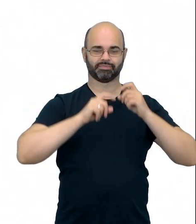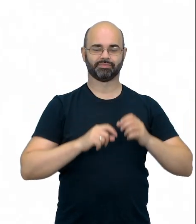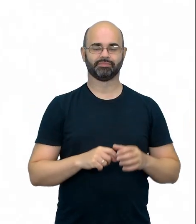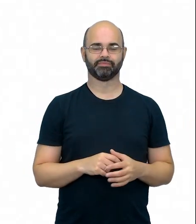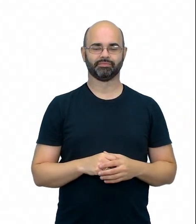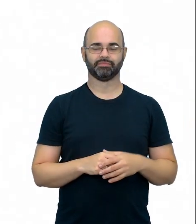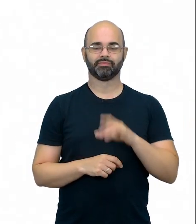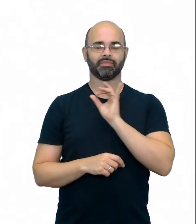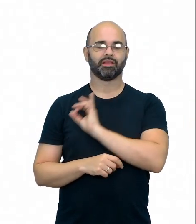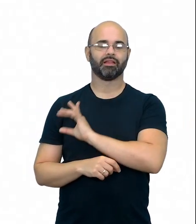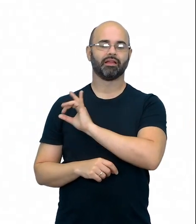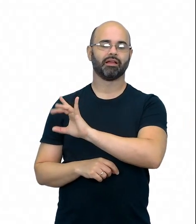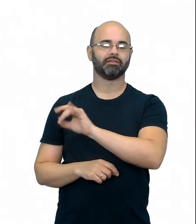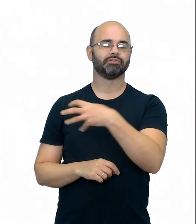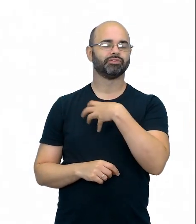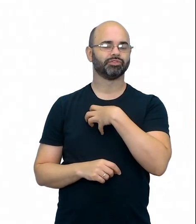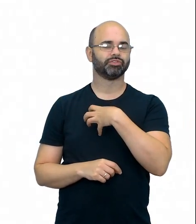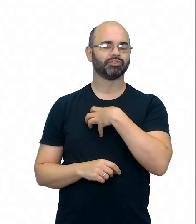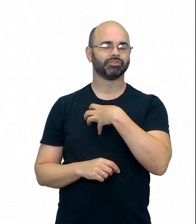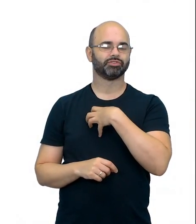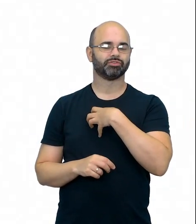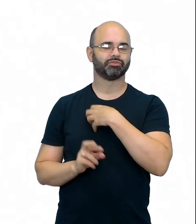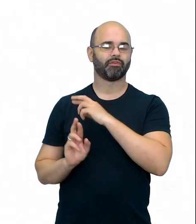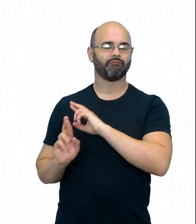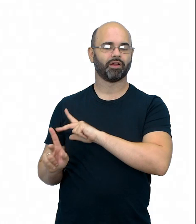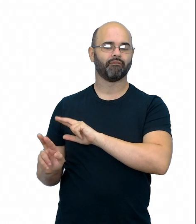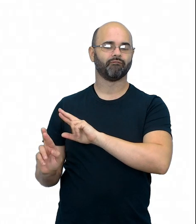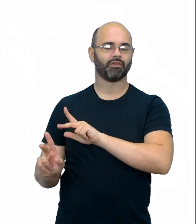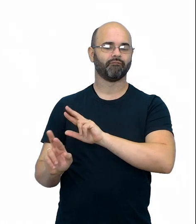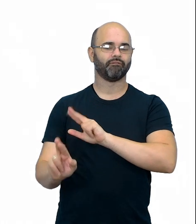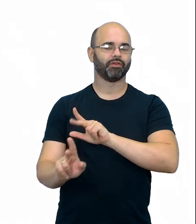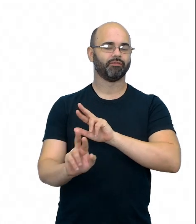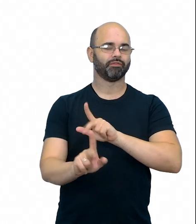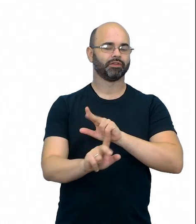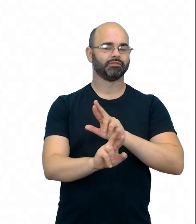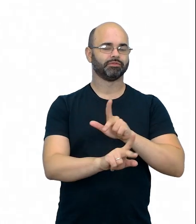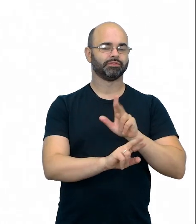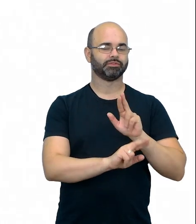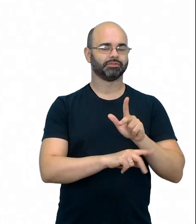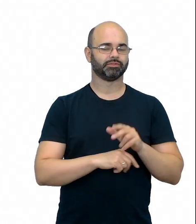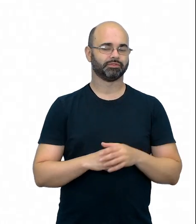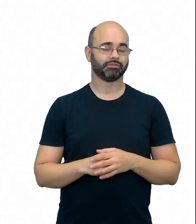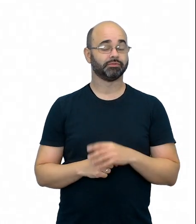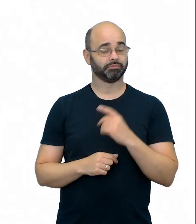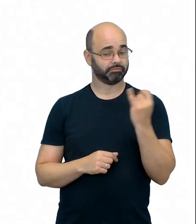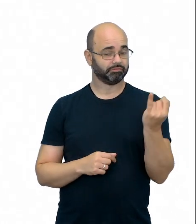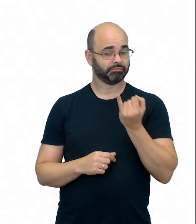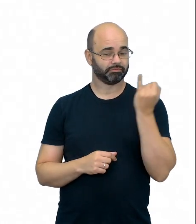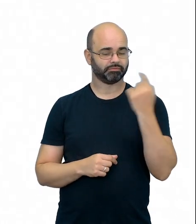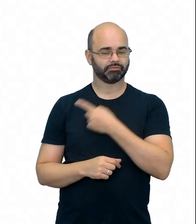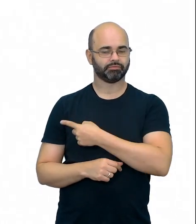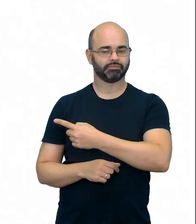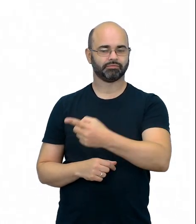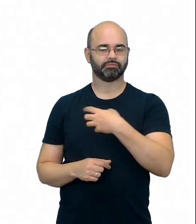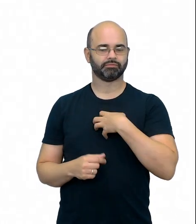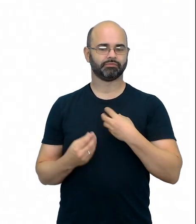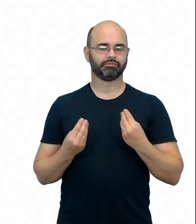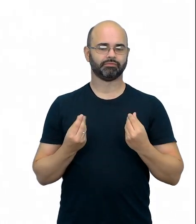sua particularidade, e nesse momento isso é importante para fazer essas diferenças,